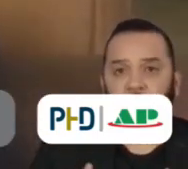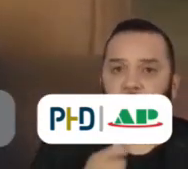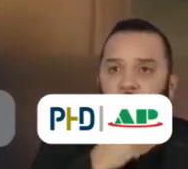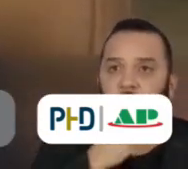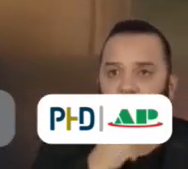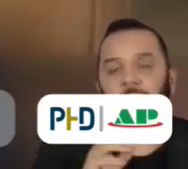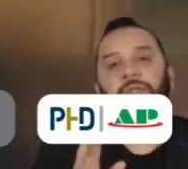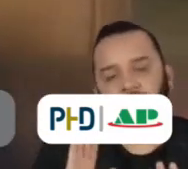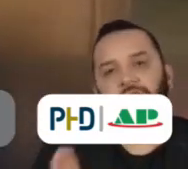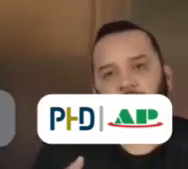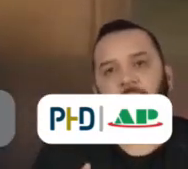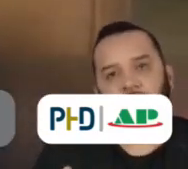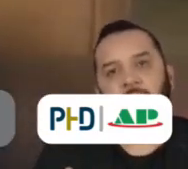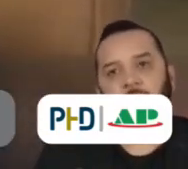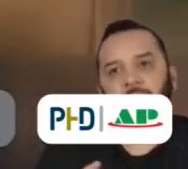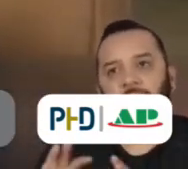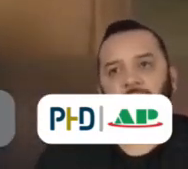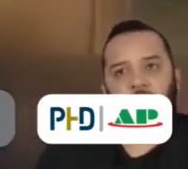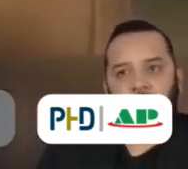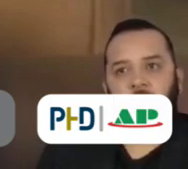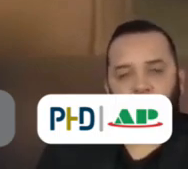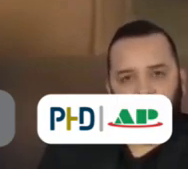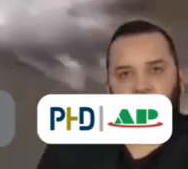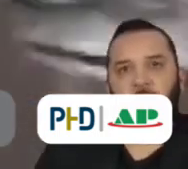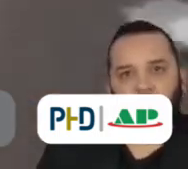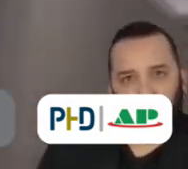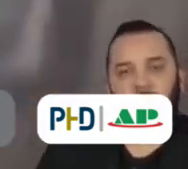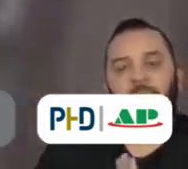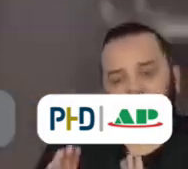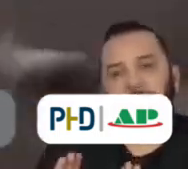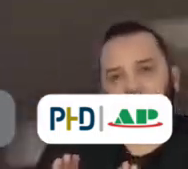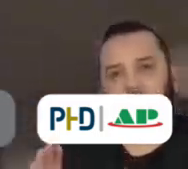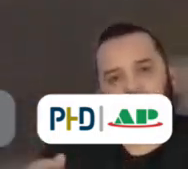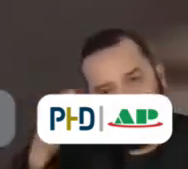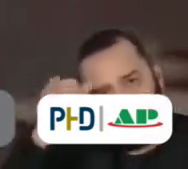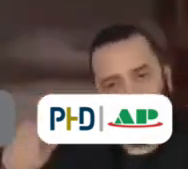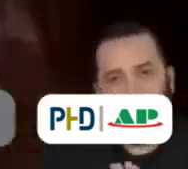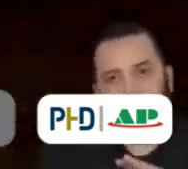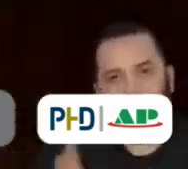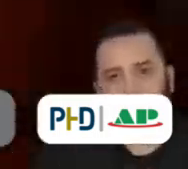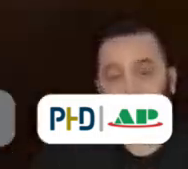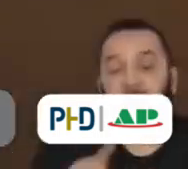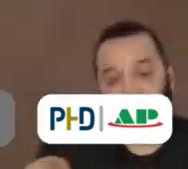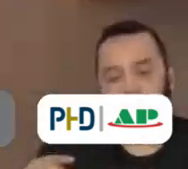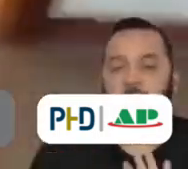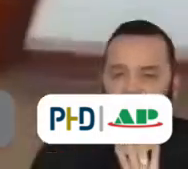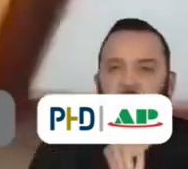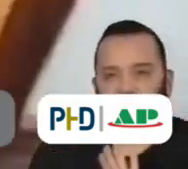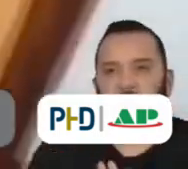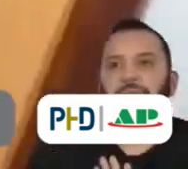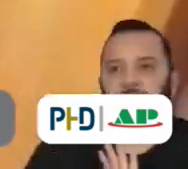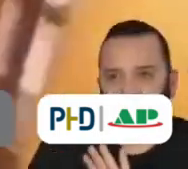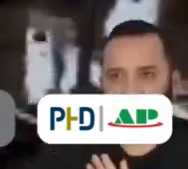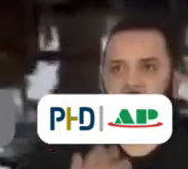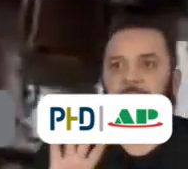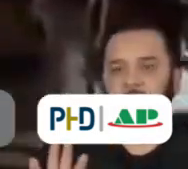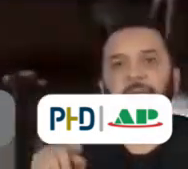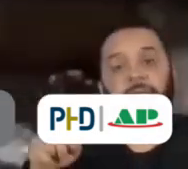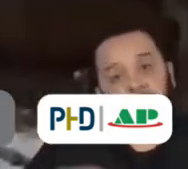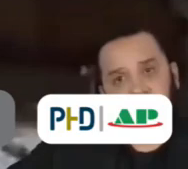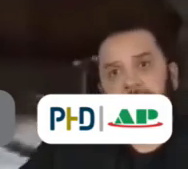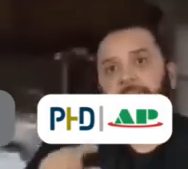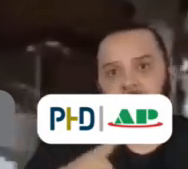de prisão aos réus pelos crimes de abolição violenta do Estado Democrático de Direito, golpe de